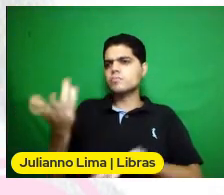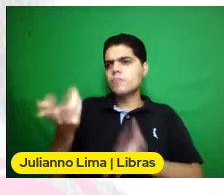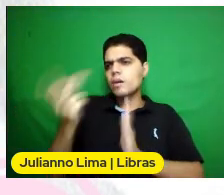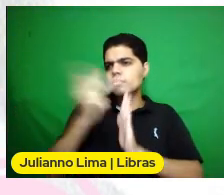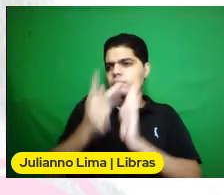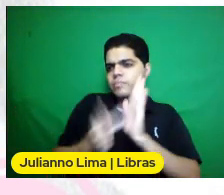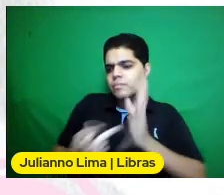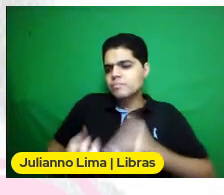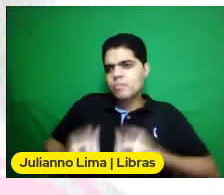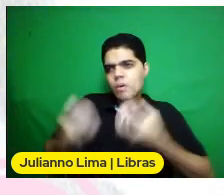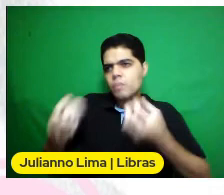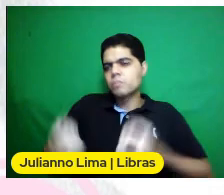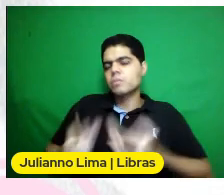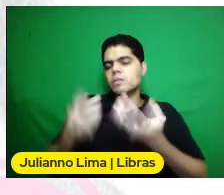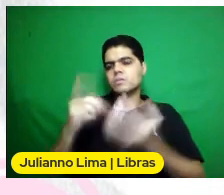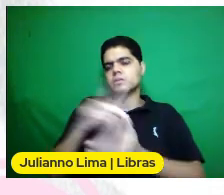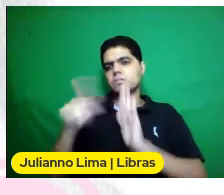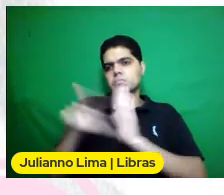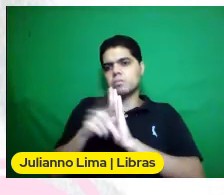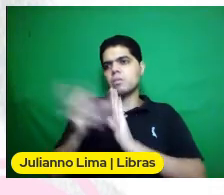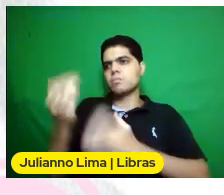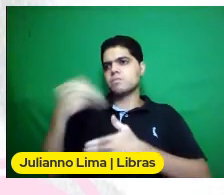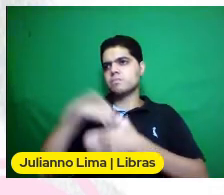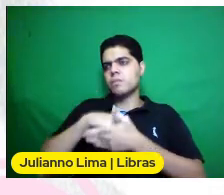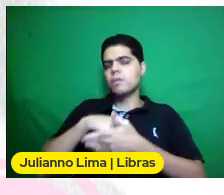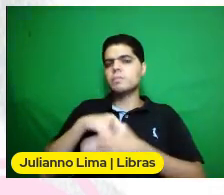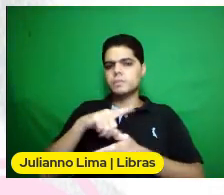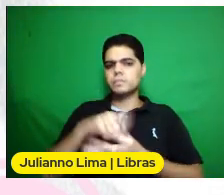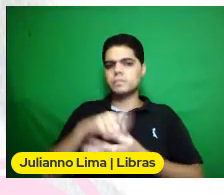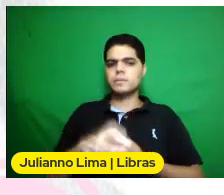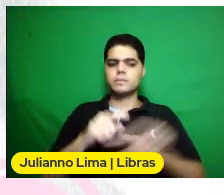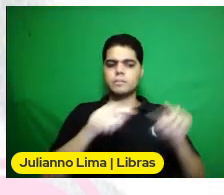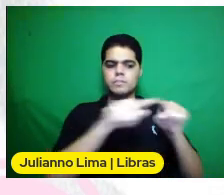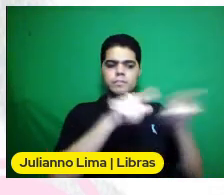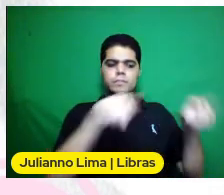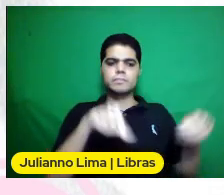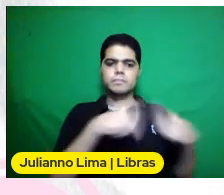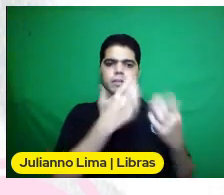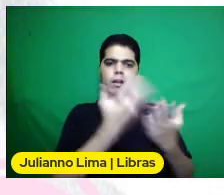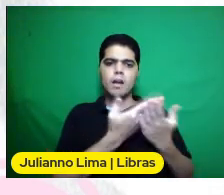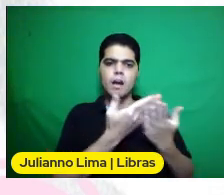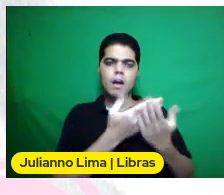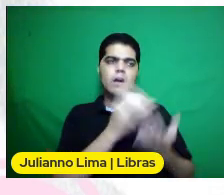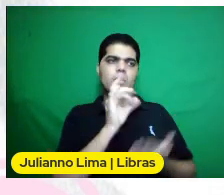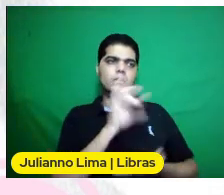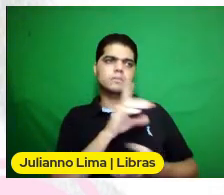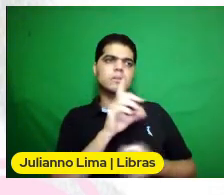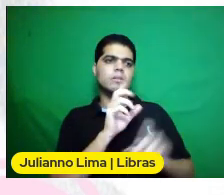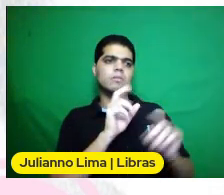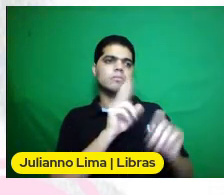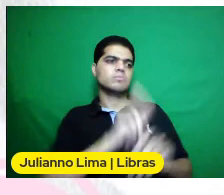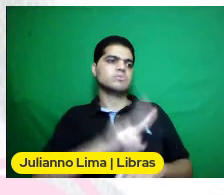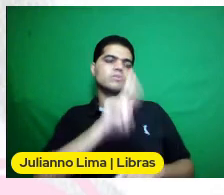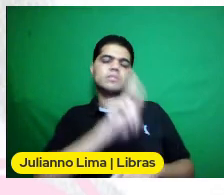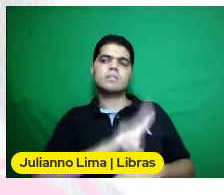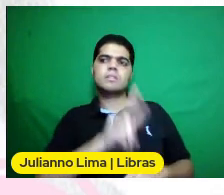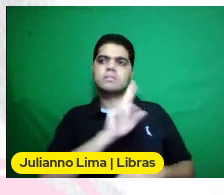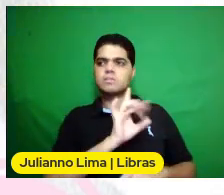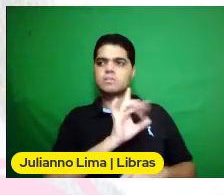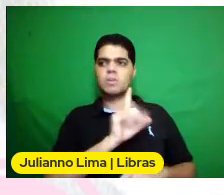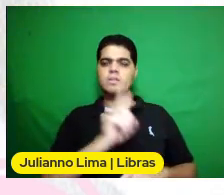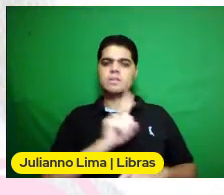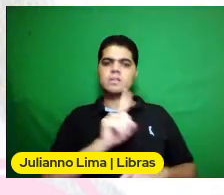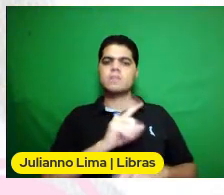isso. Que não, eu não posso levar para a sala de aula só com uma forma utilitarista, né? Ah, como